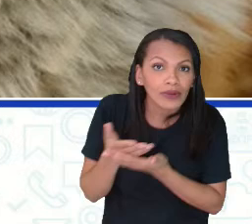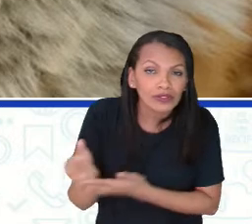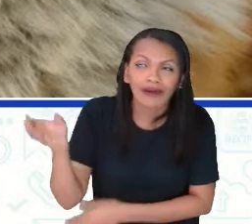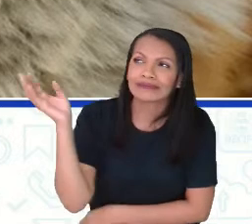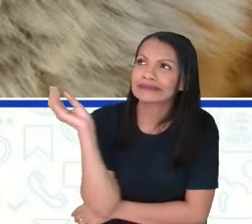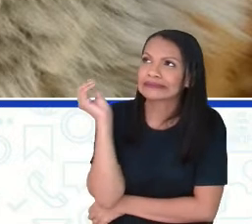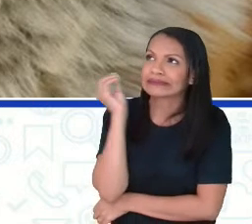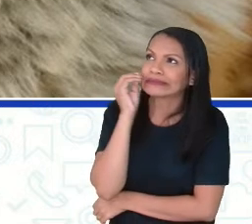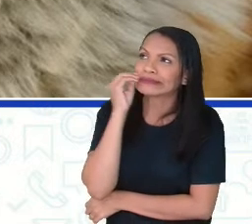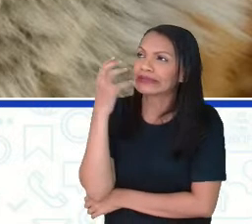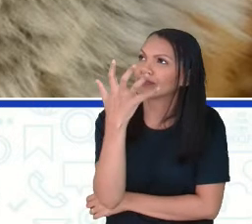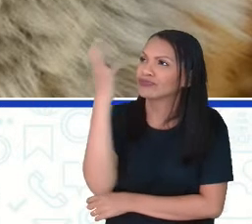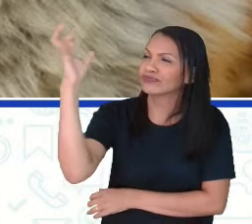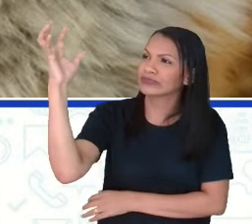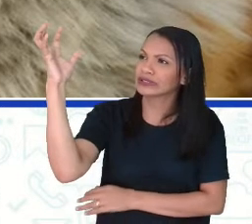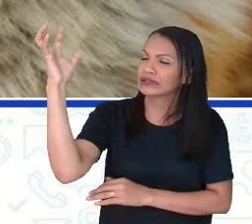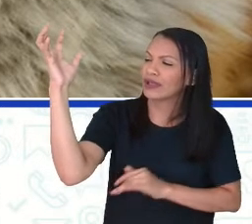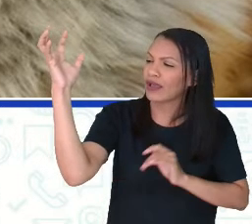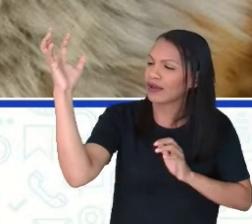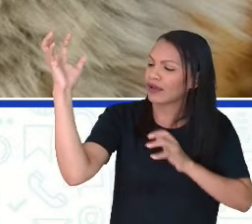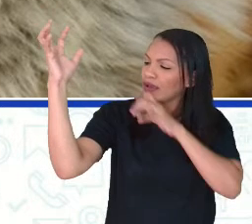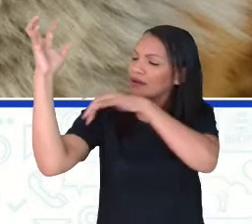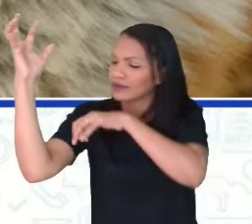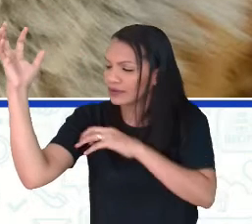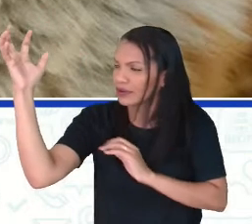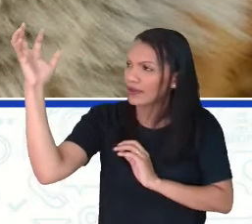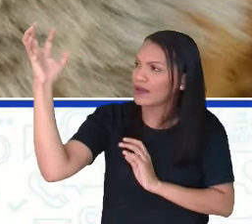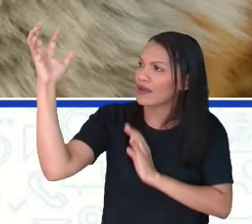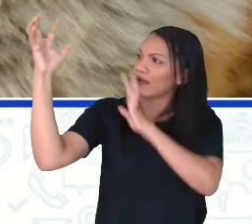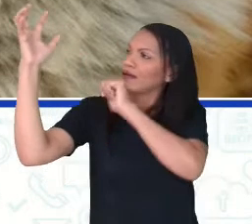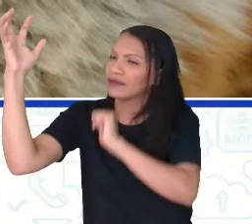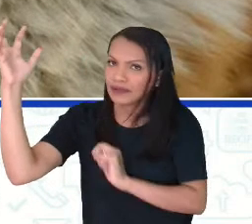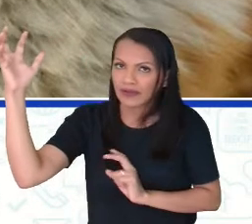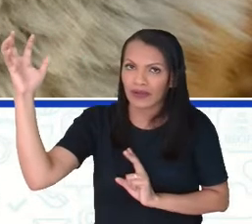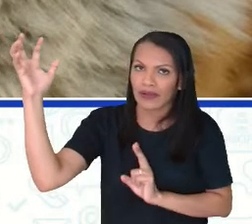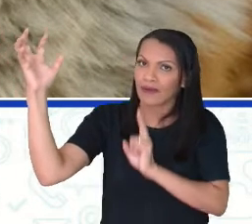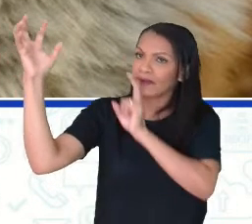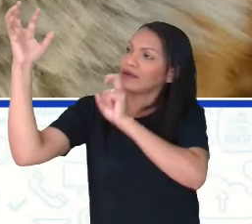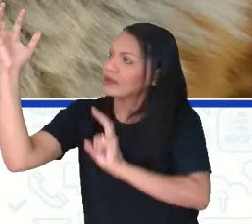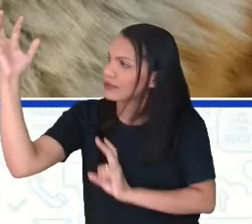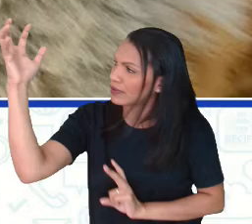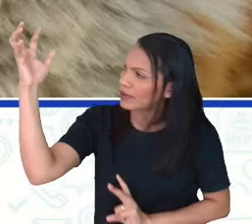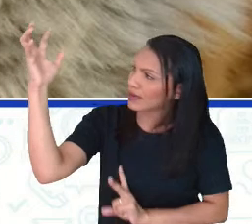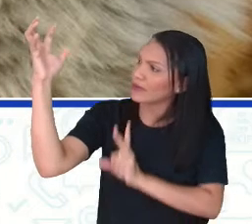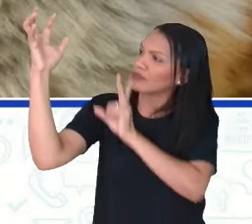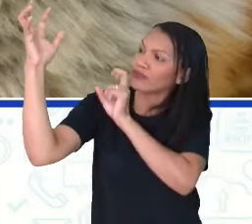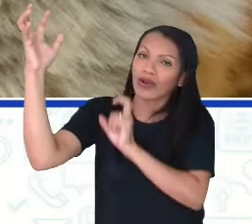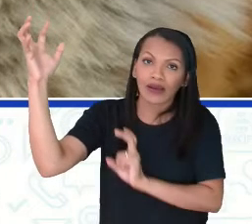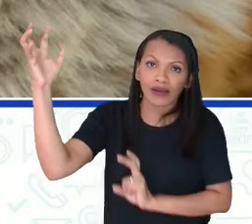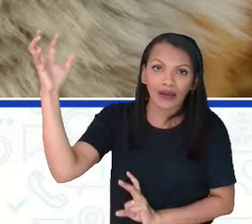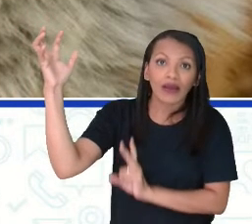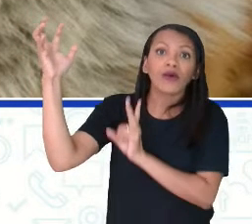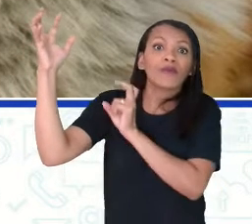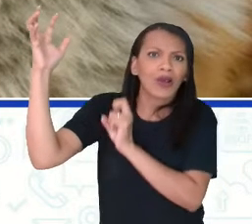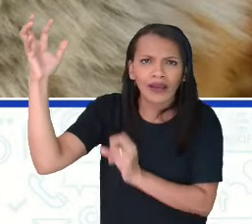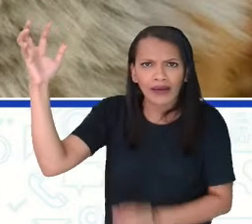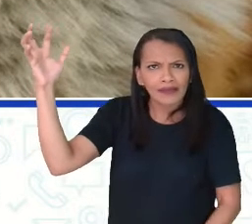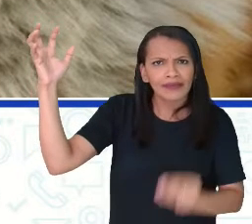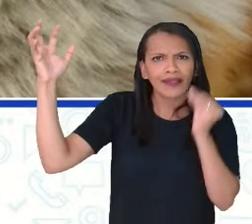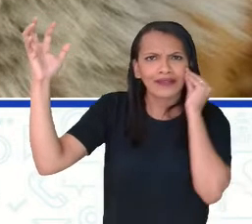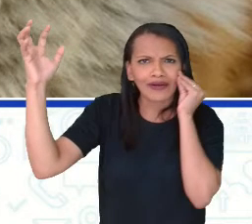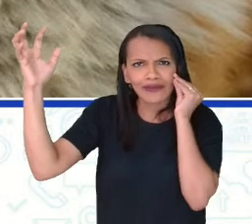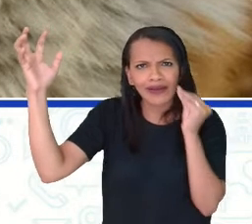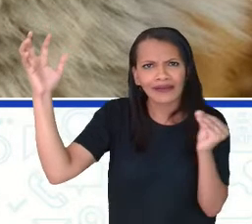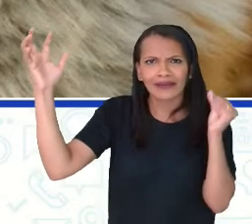subir. Porém, como as uvas estavam altas e a subida era íngreme, por muito que tentasse, não as